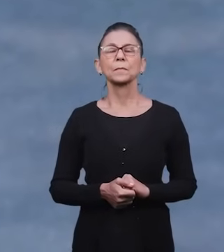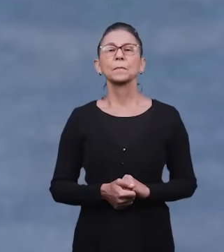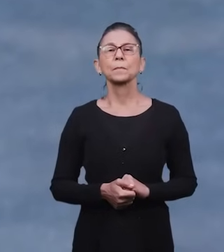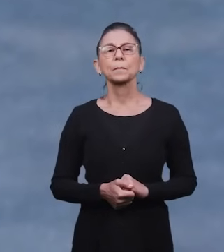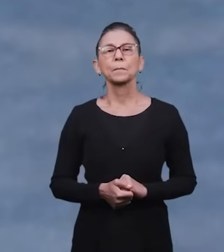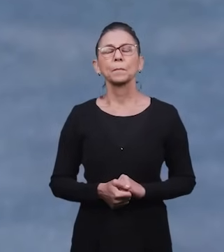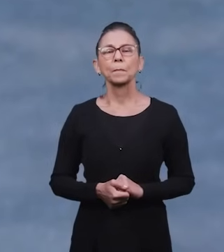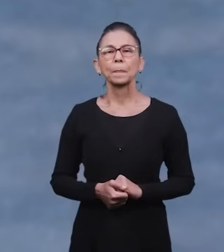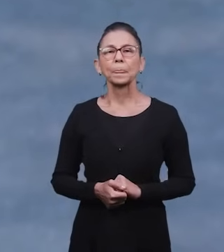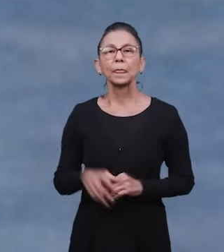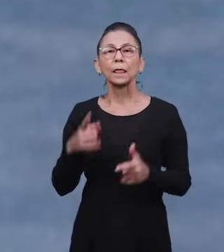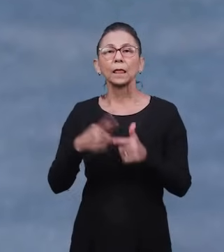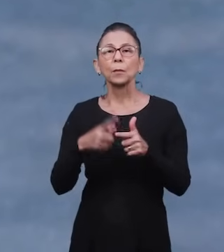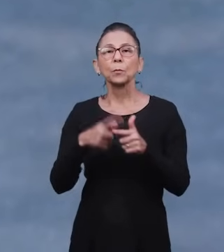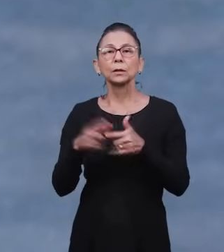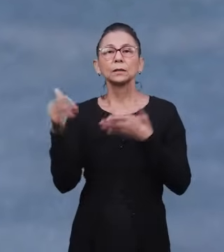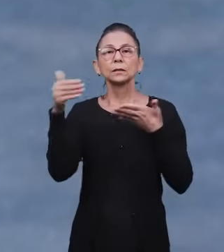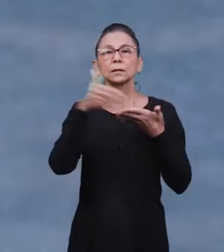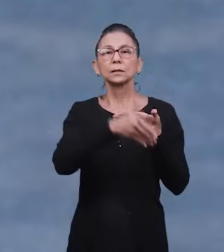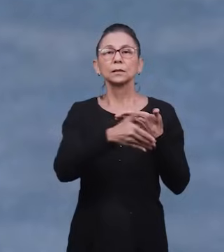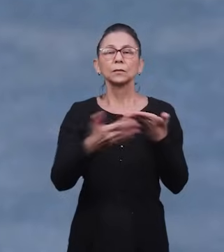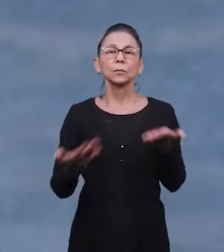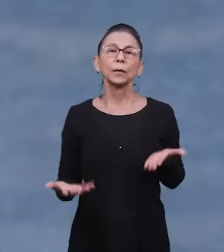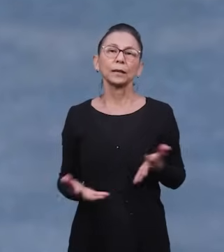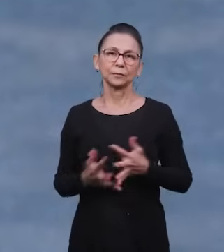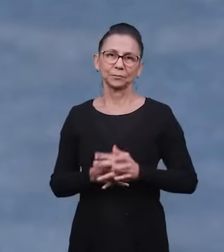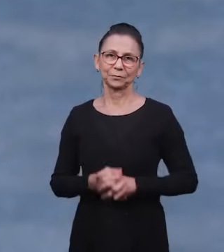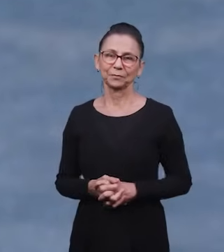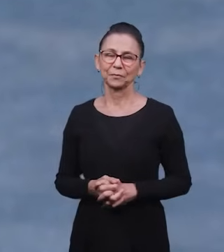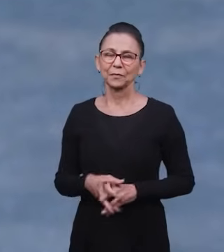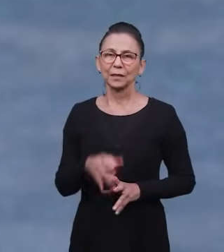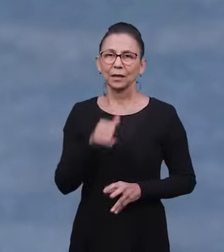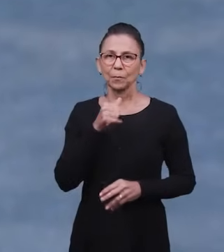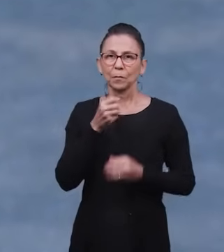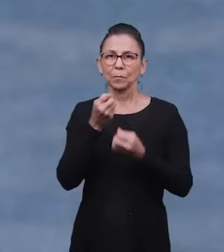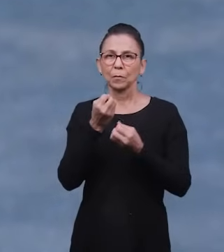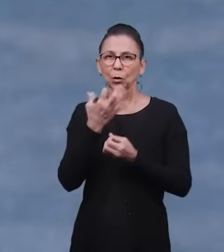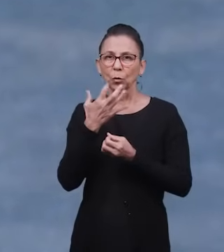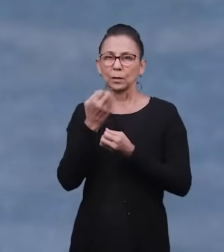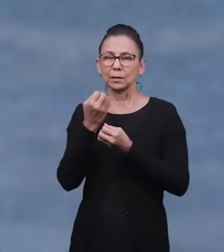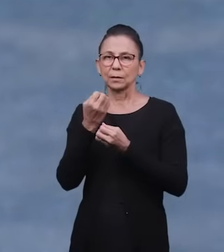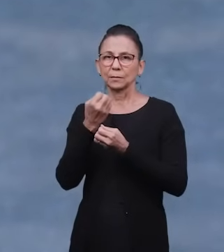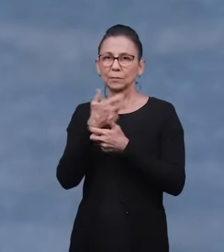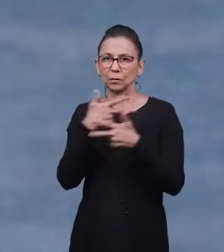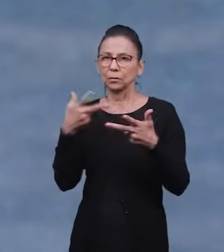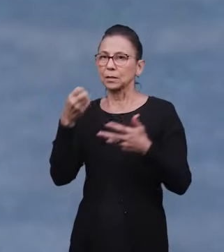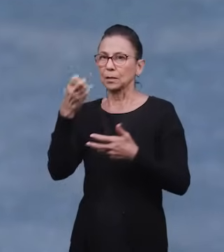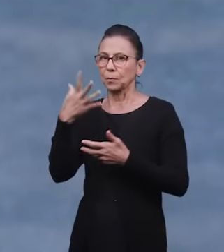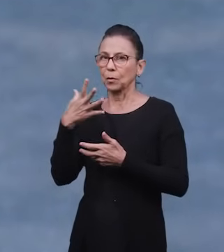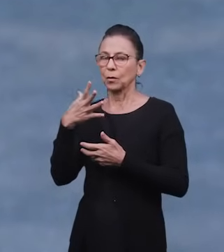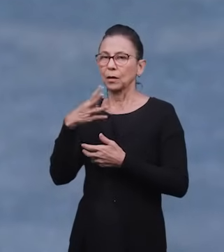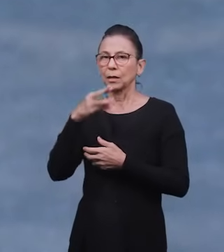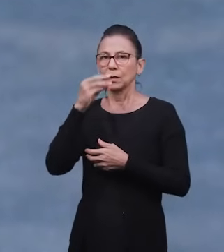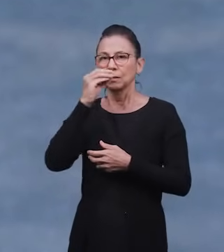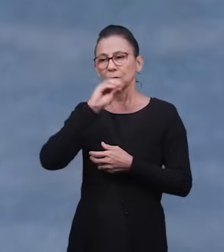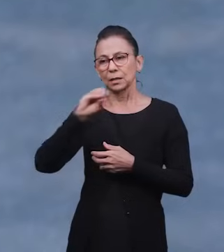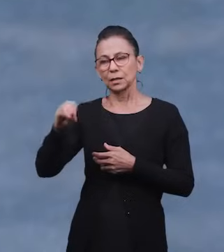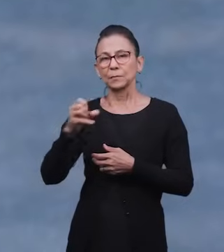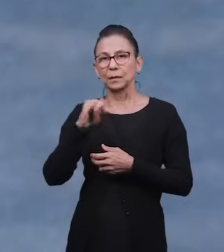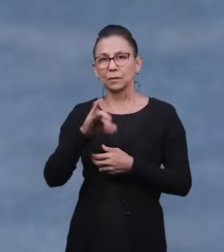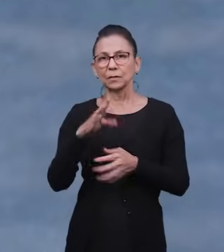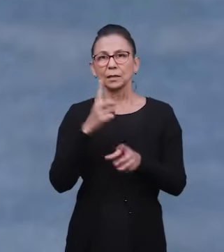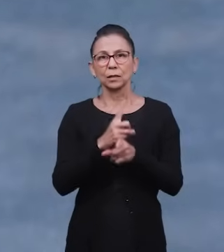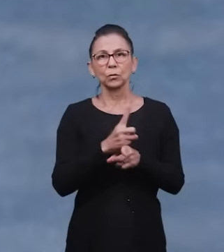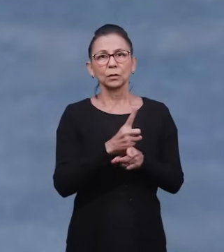nos leva a deixar isso? Porque nós achamos coisa melhor. Você só deixa uma coisa boa se você achar uma coisa melhor. E todos nós